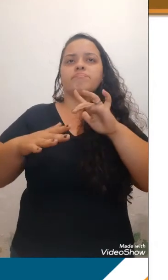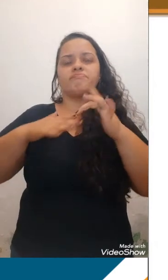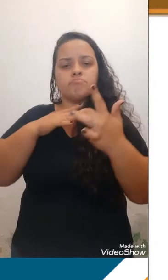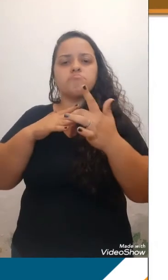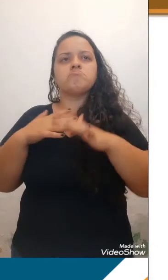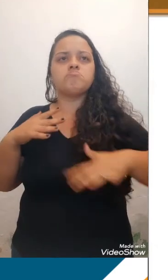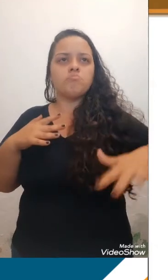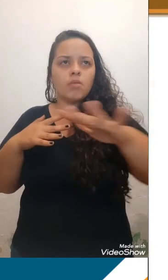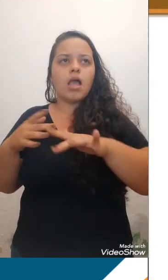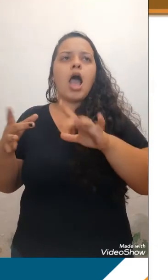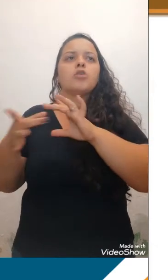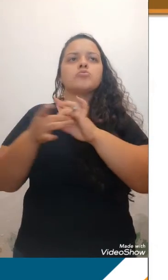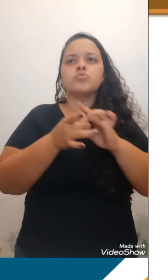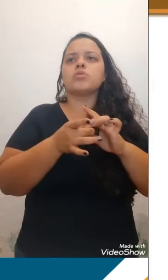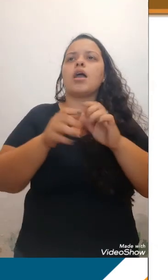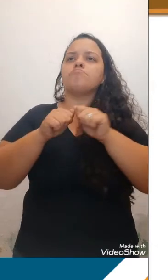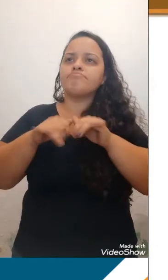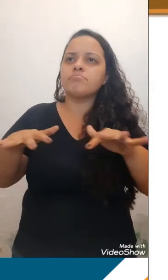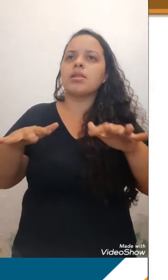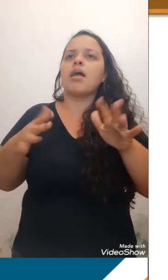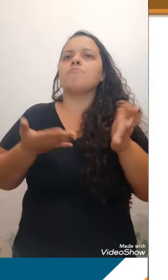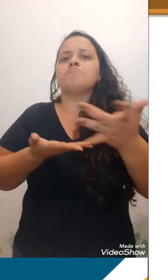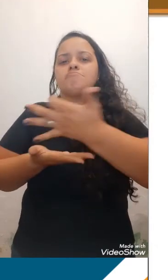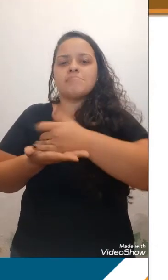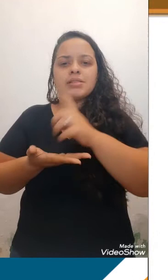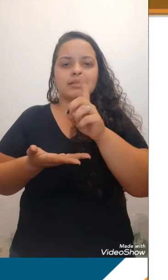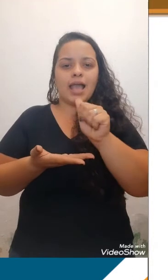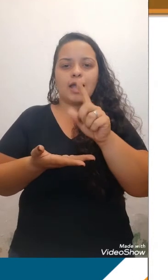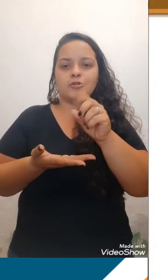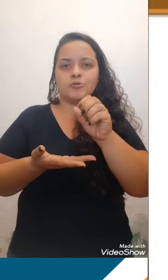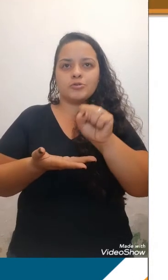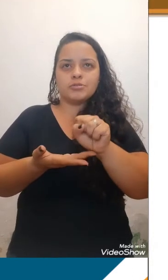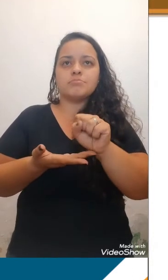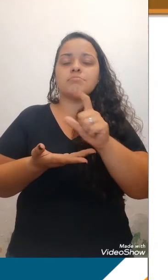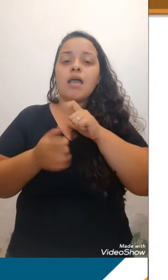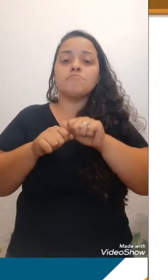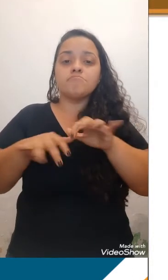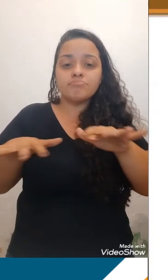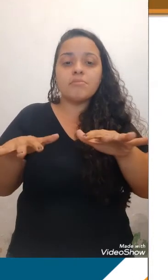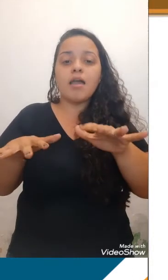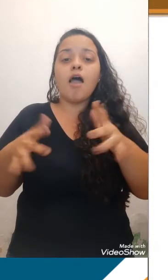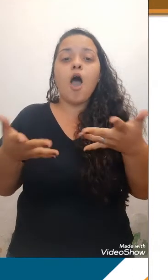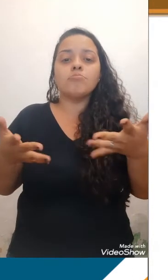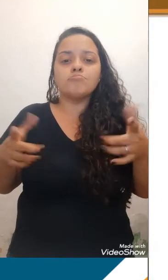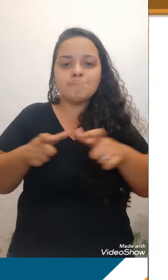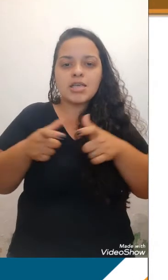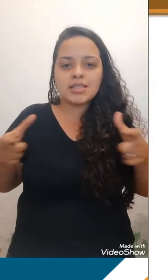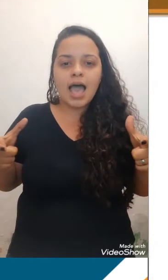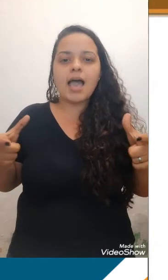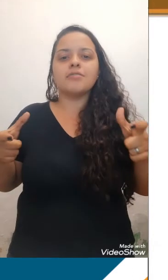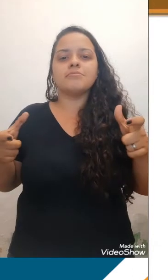plataformas digitais associadas aos algoritmos de filtragem de dados proporcionaram um terreno fértil para a evolução dos